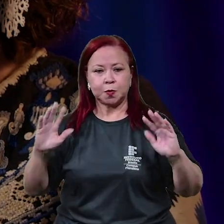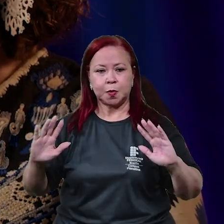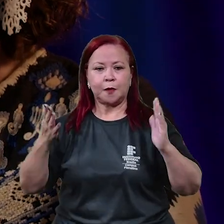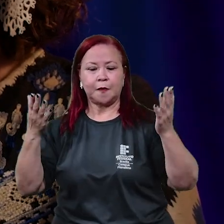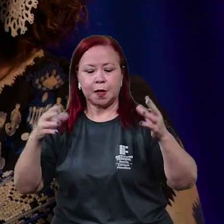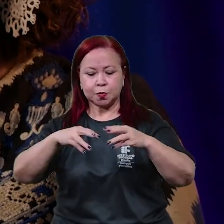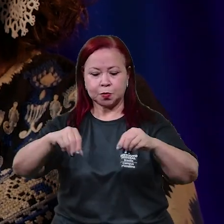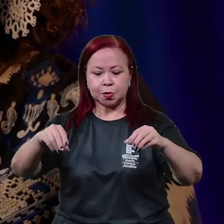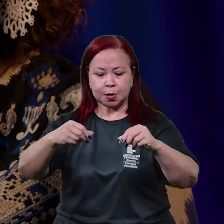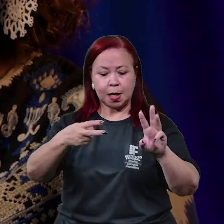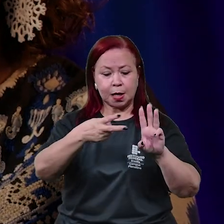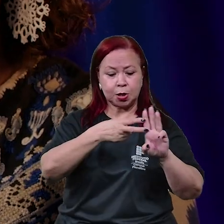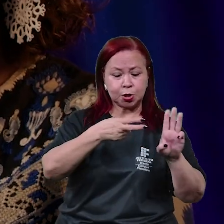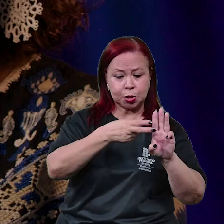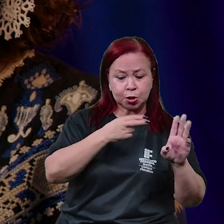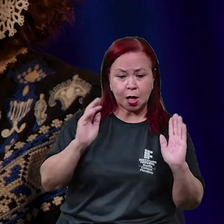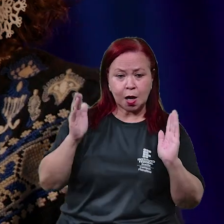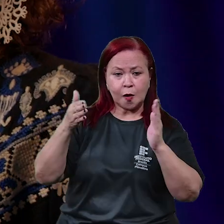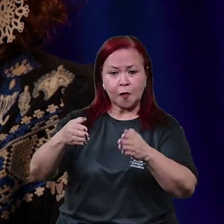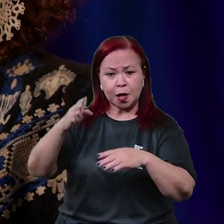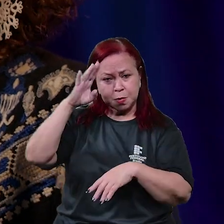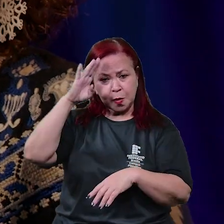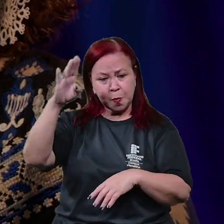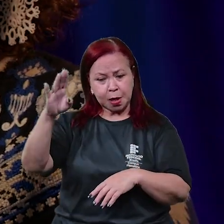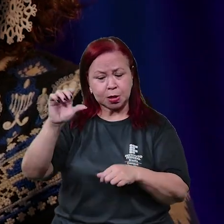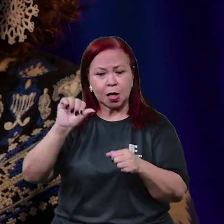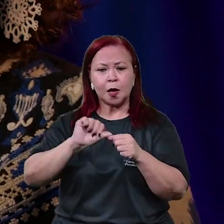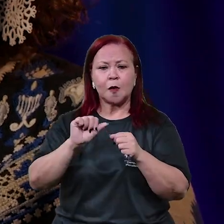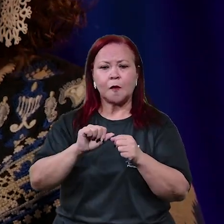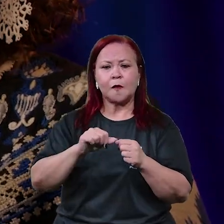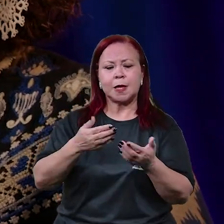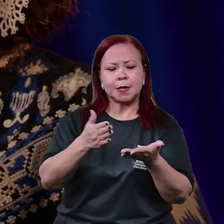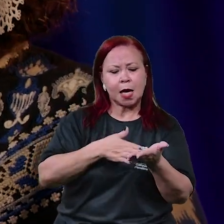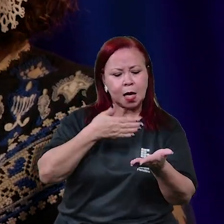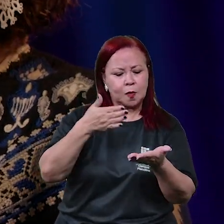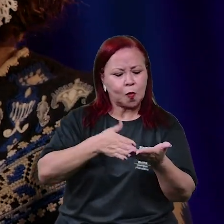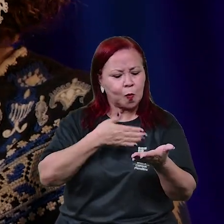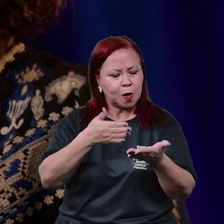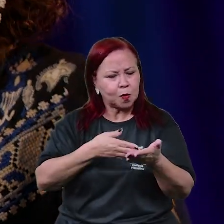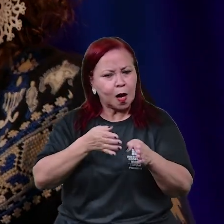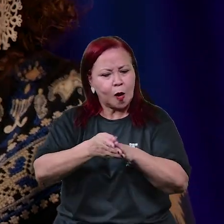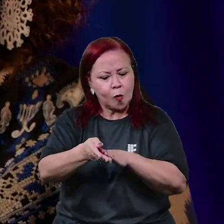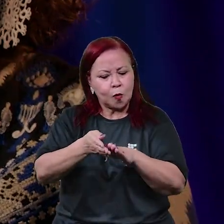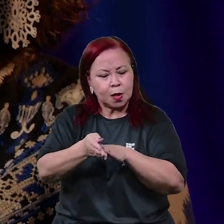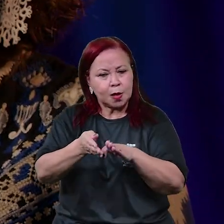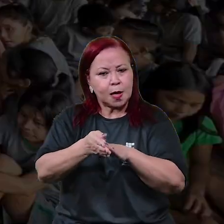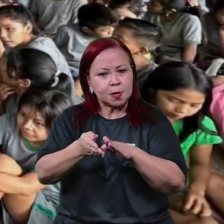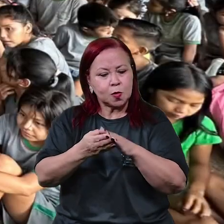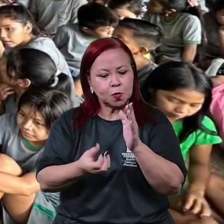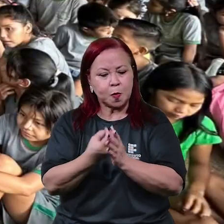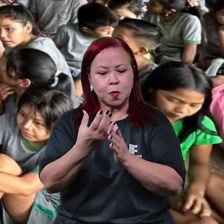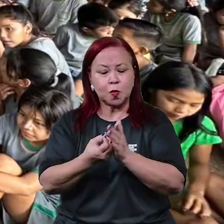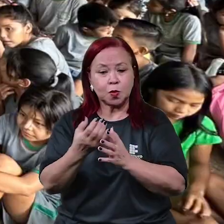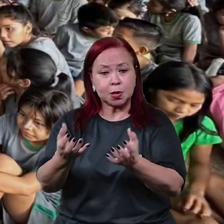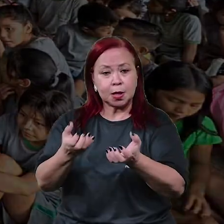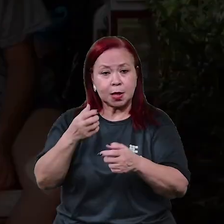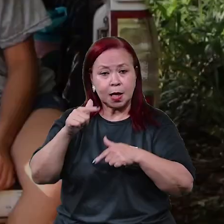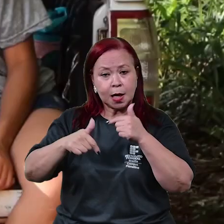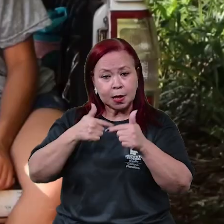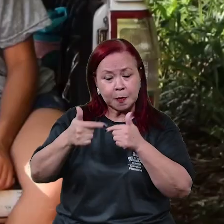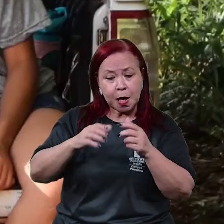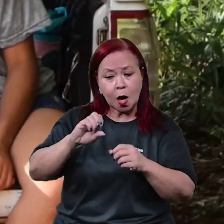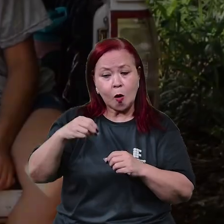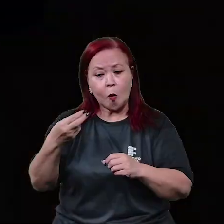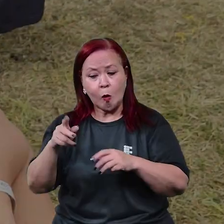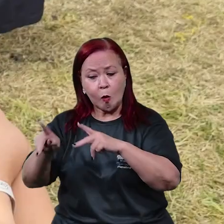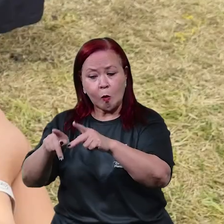focado principalmente a gente fazer um manual, né, assim, orientações para produtores que queriam trabalhar ou com